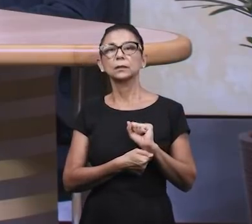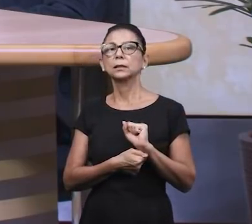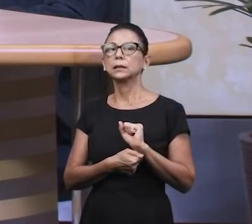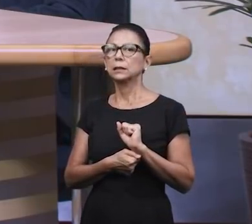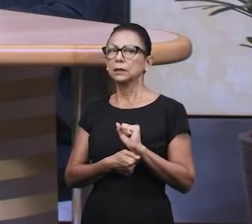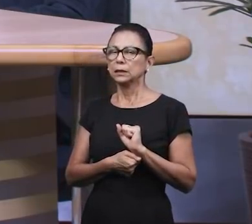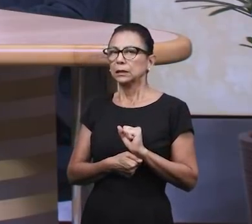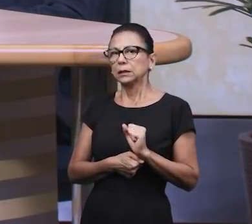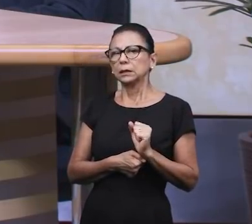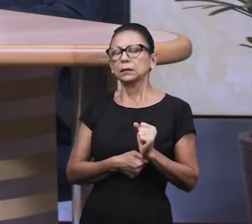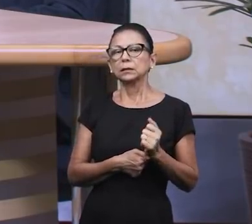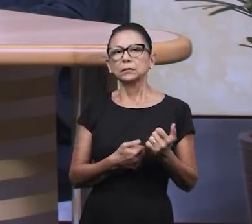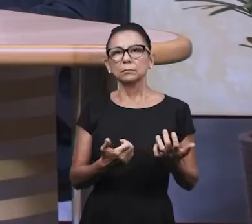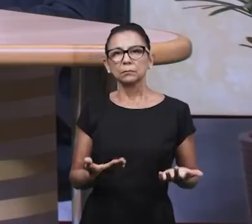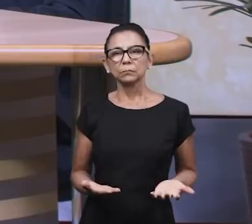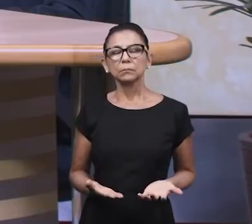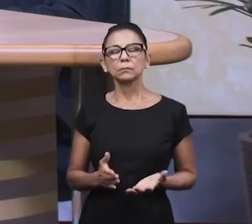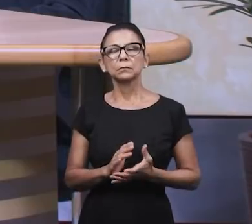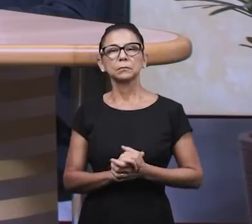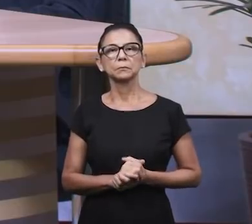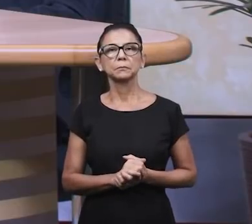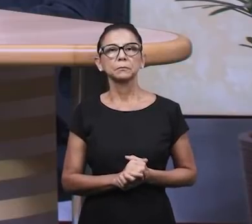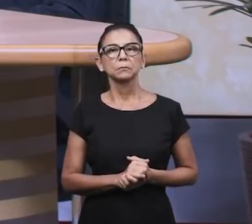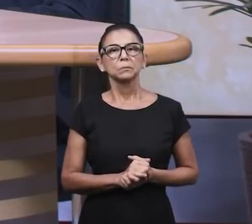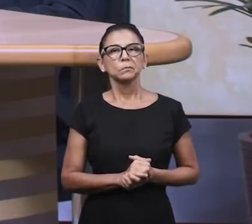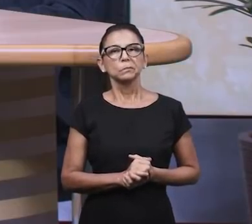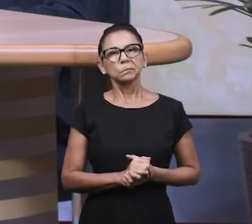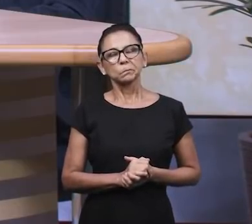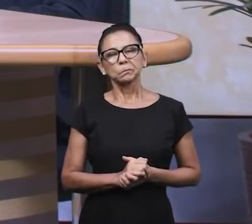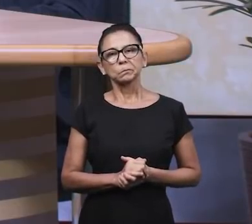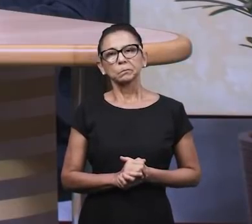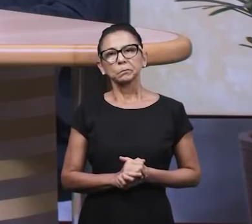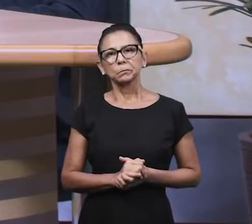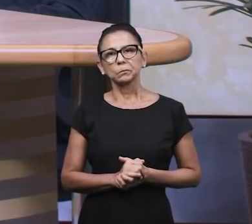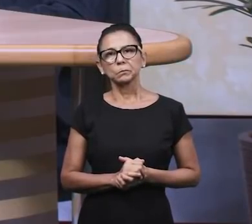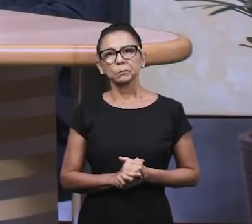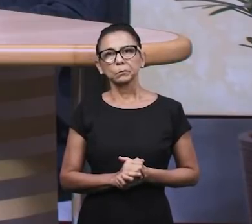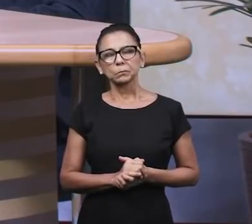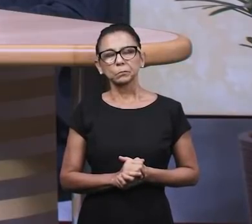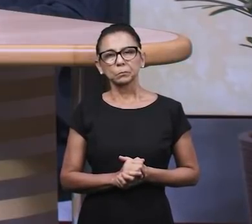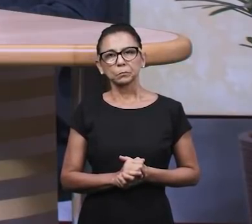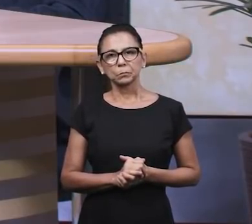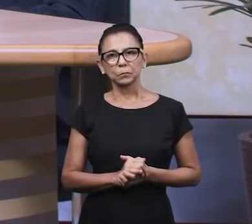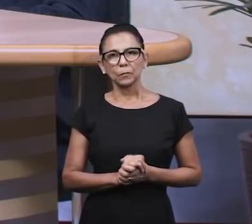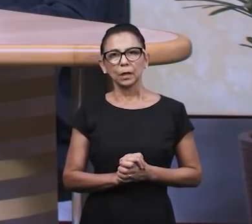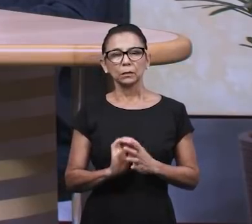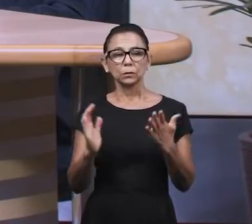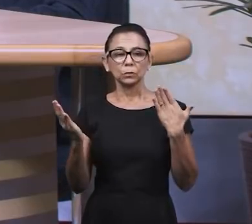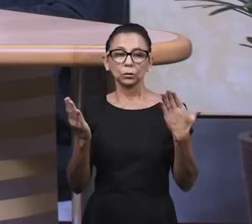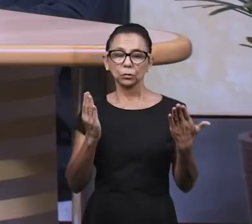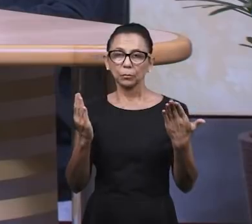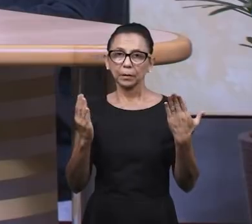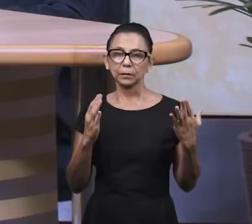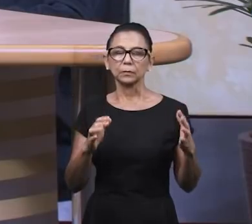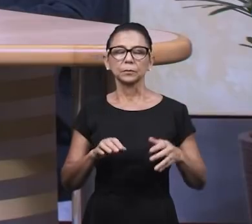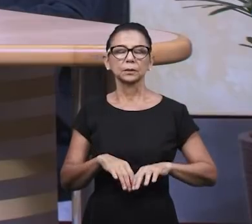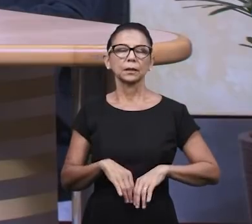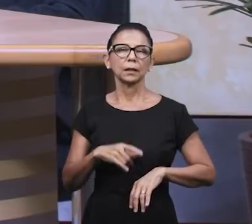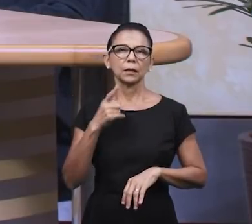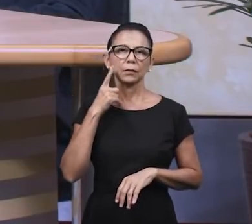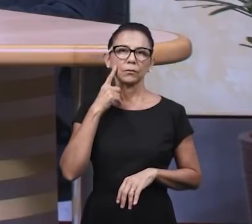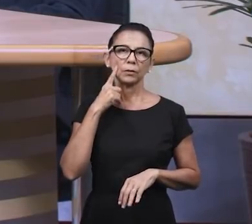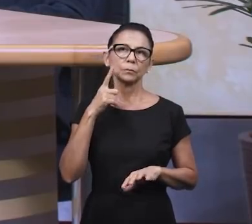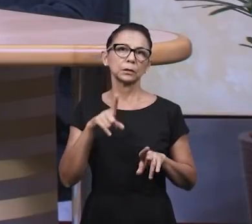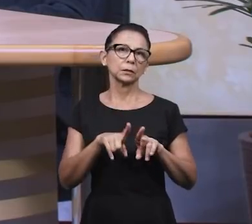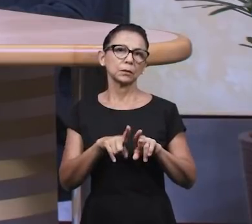mistérios e até de tipologias, mas nós vemos também atributos do Senhor Jesus em figuras,